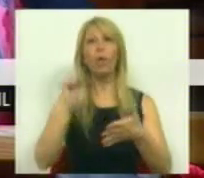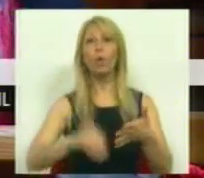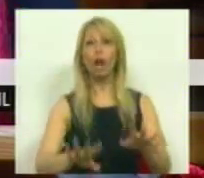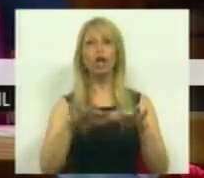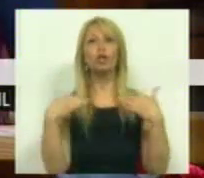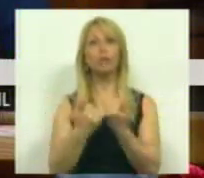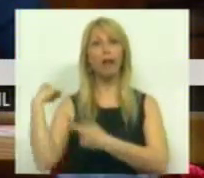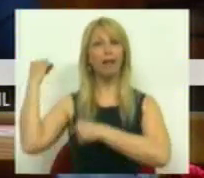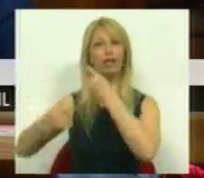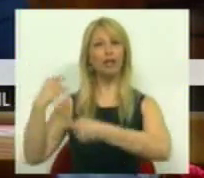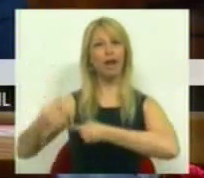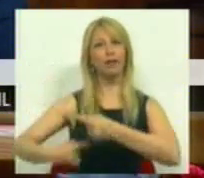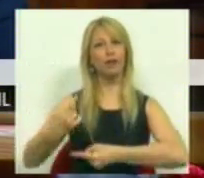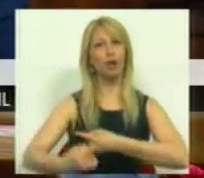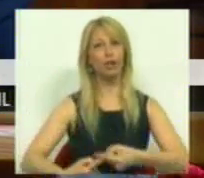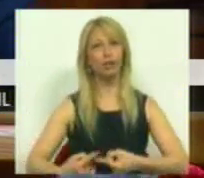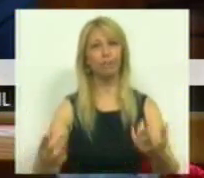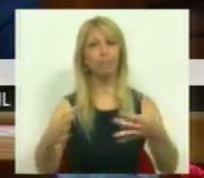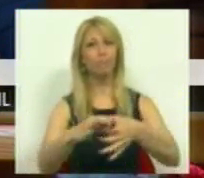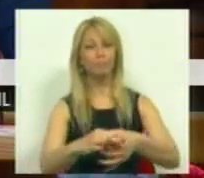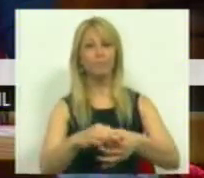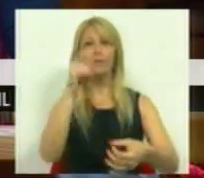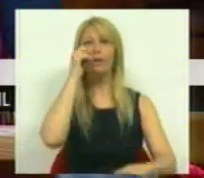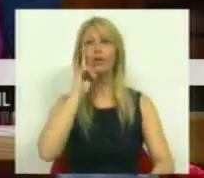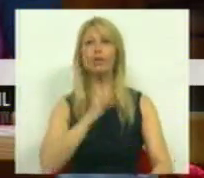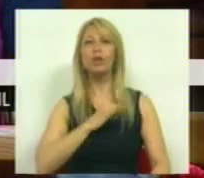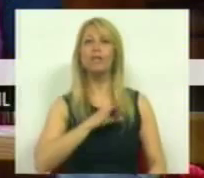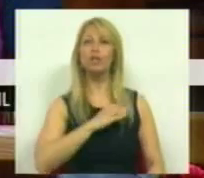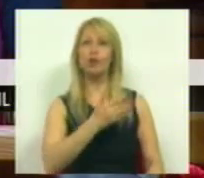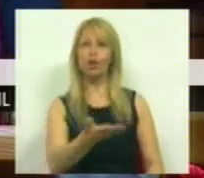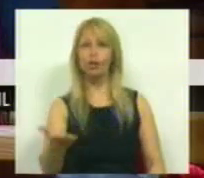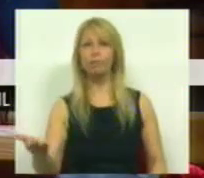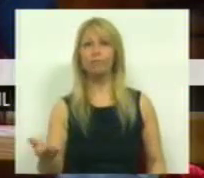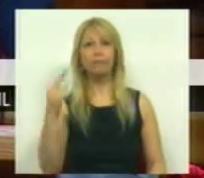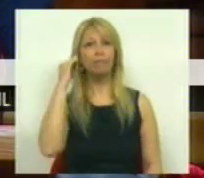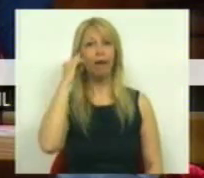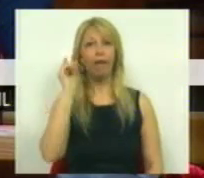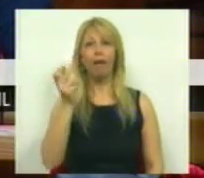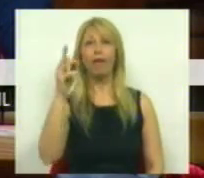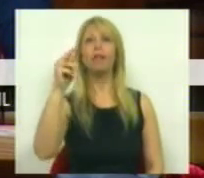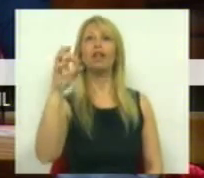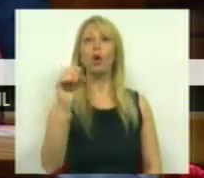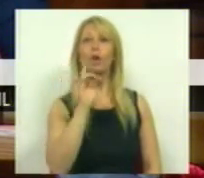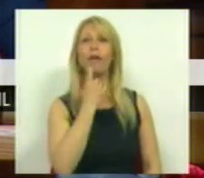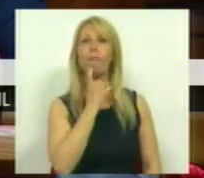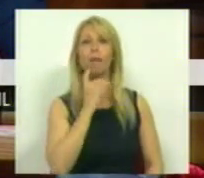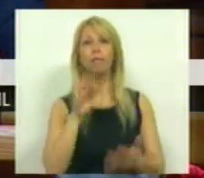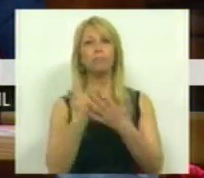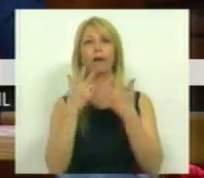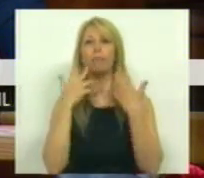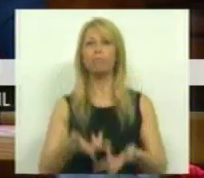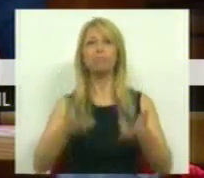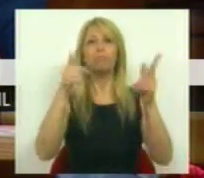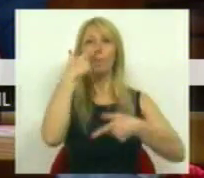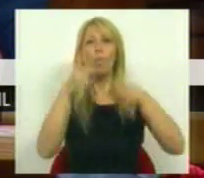entre gerações. Senhoras e senhores, 38 anos depois de Abril ter libertado o povo